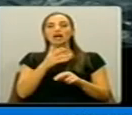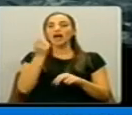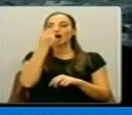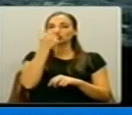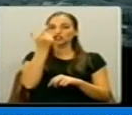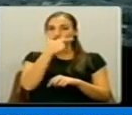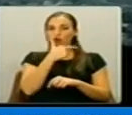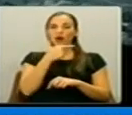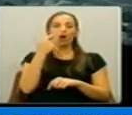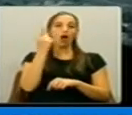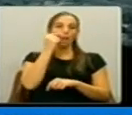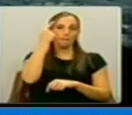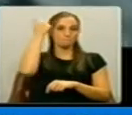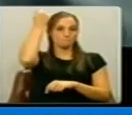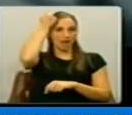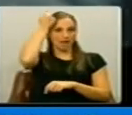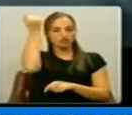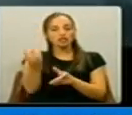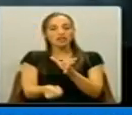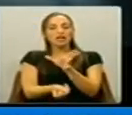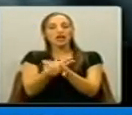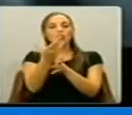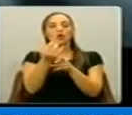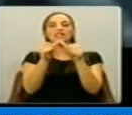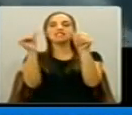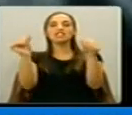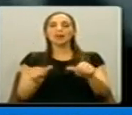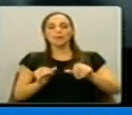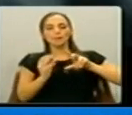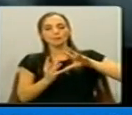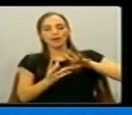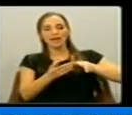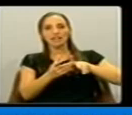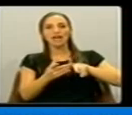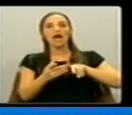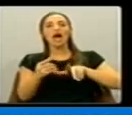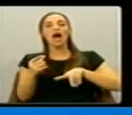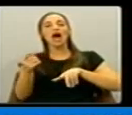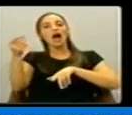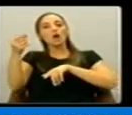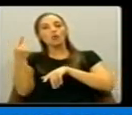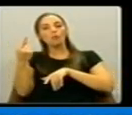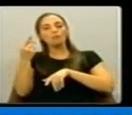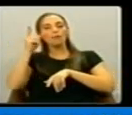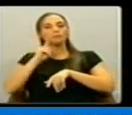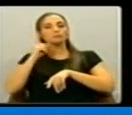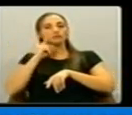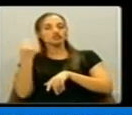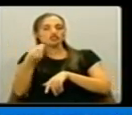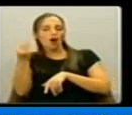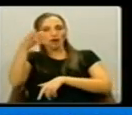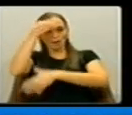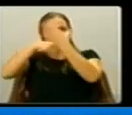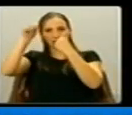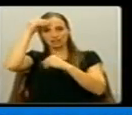um mestre criador de sistemas planetários e a sua jovem aprendiz. Qual é no fundo, a grande atriz